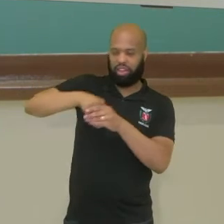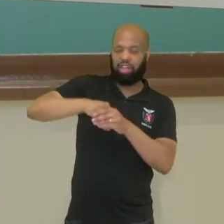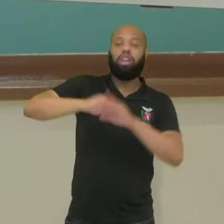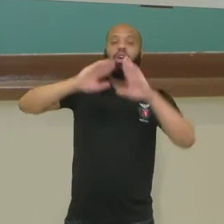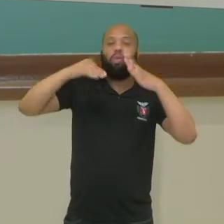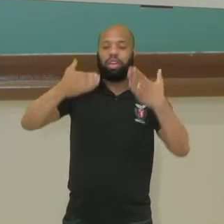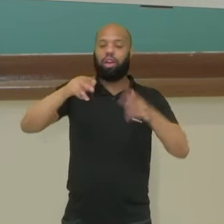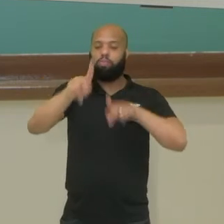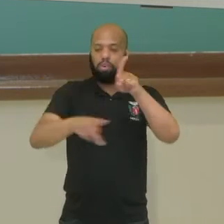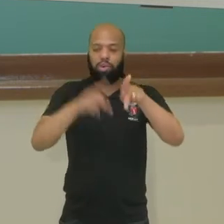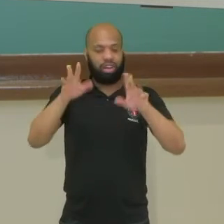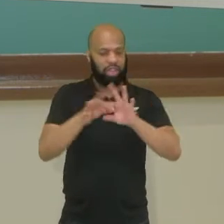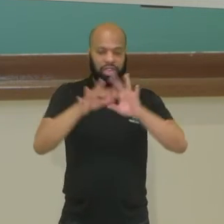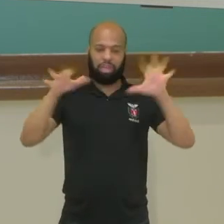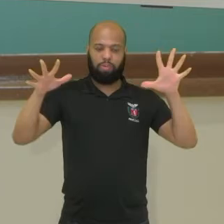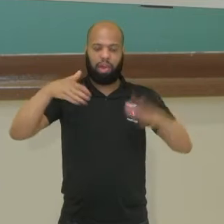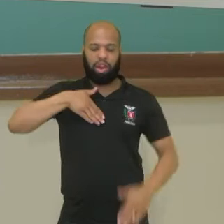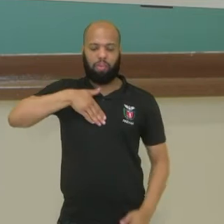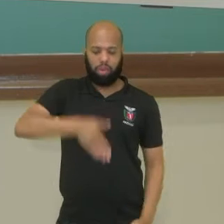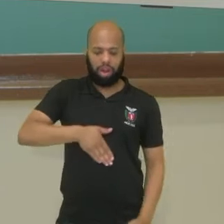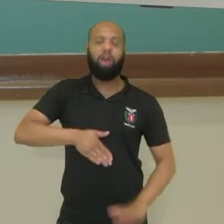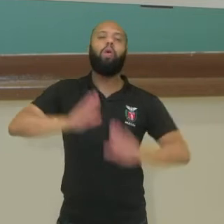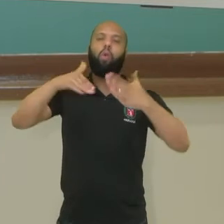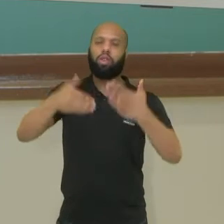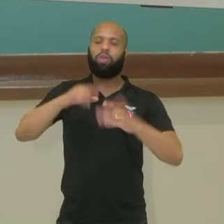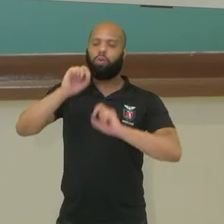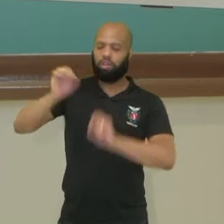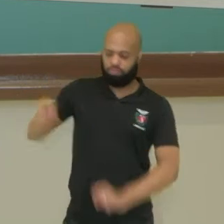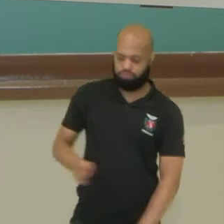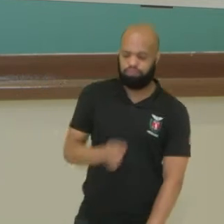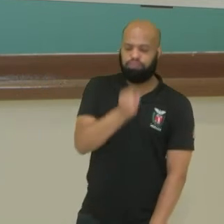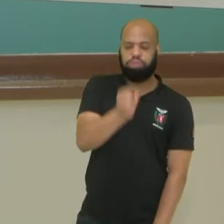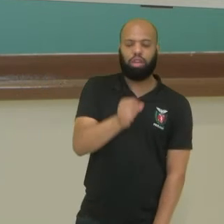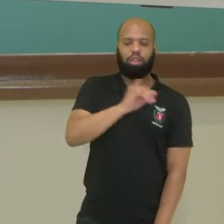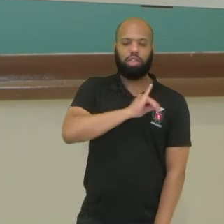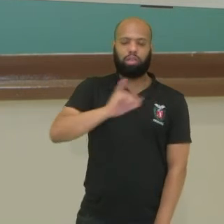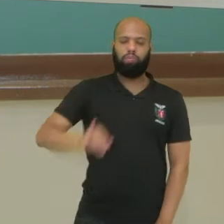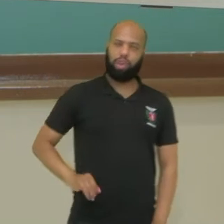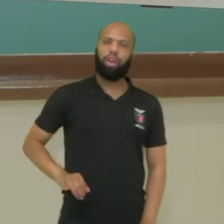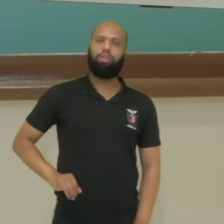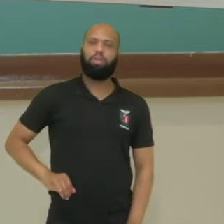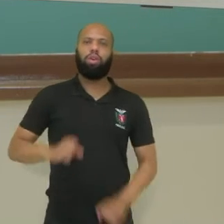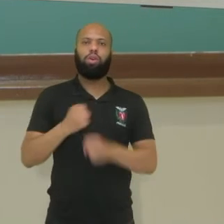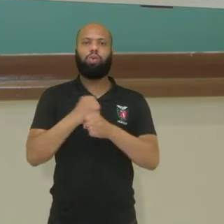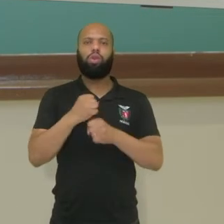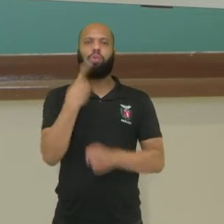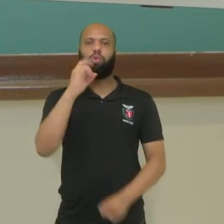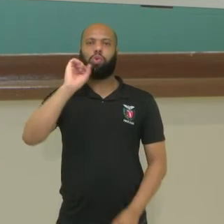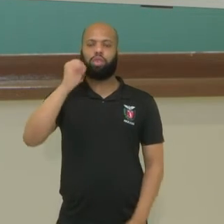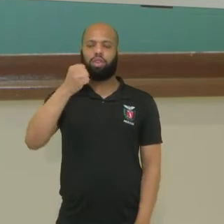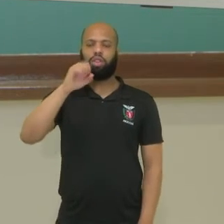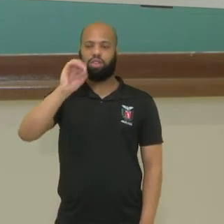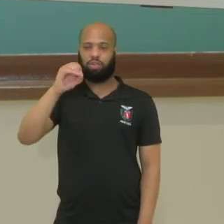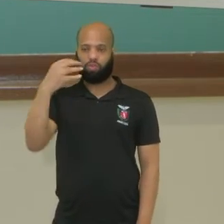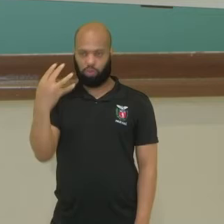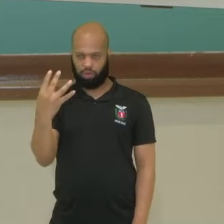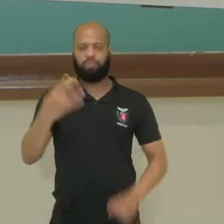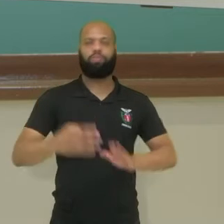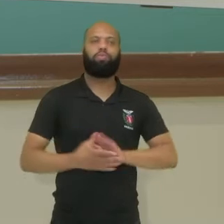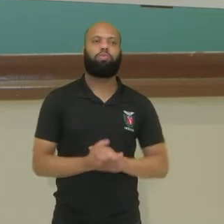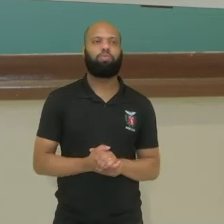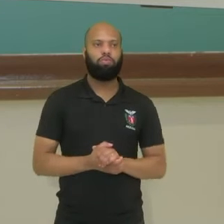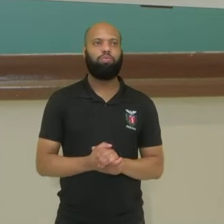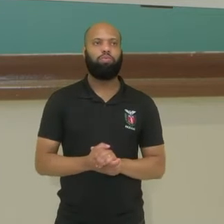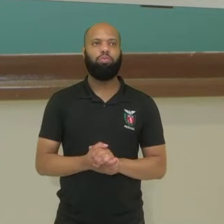da população para então assumir o trono francês como imperador, isso em 1804, né? Então ele